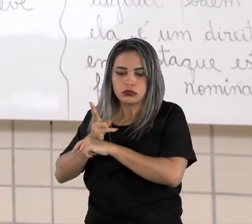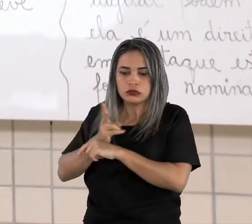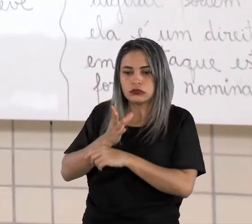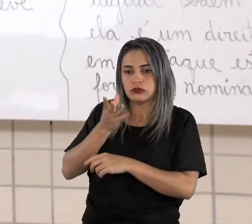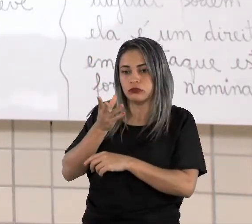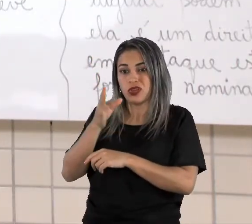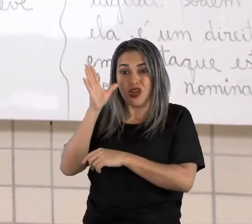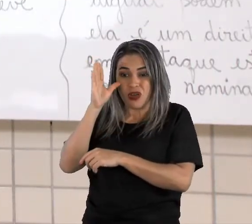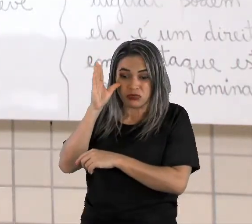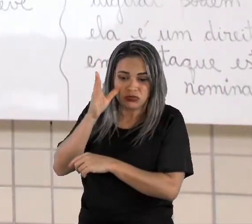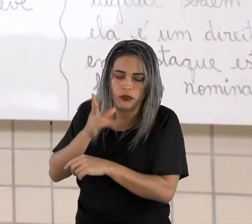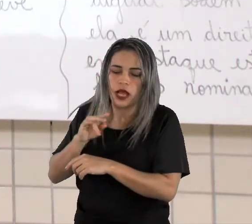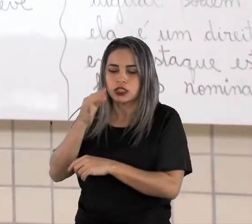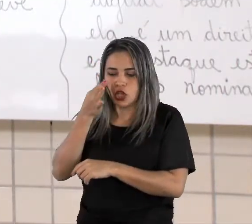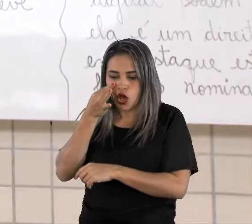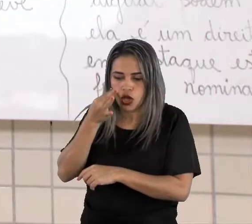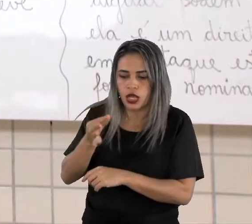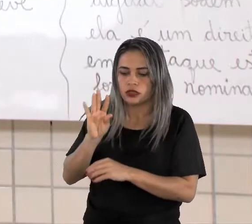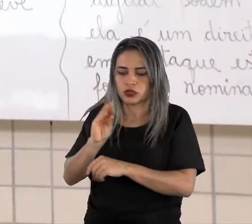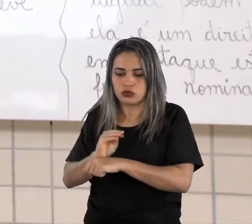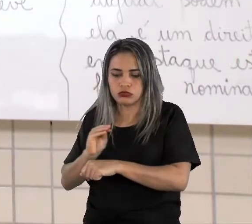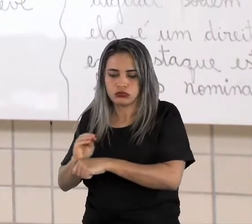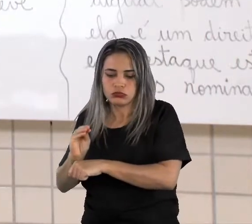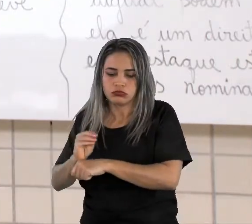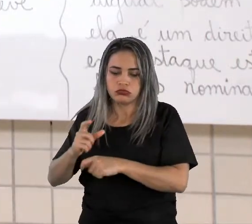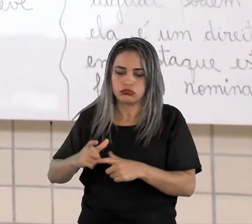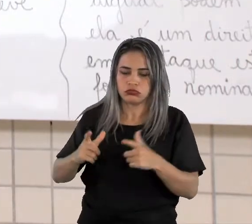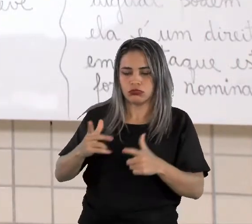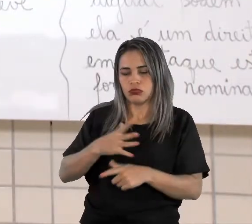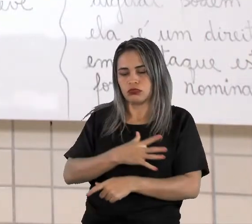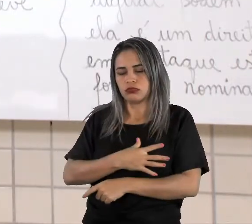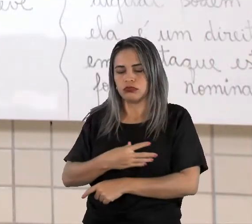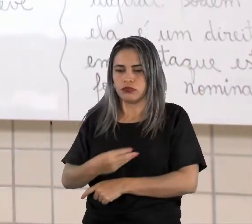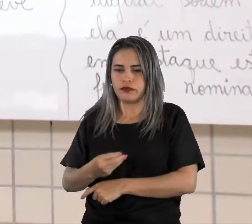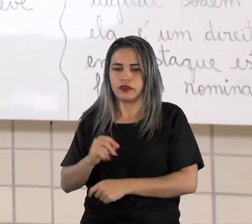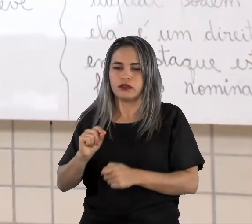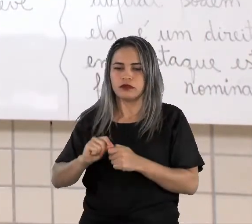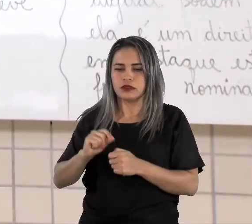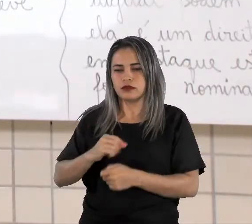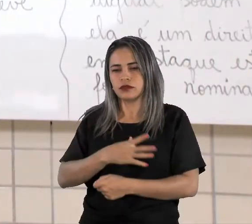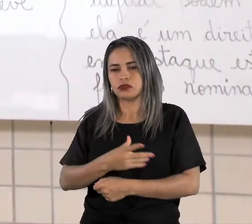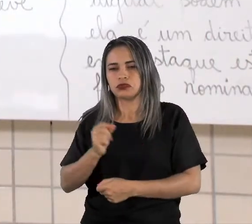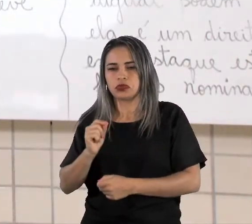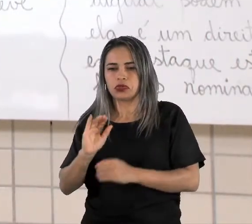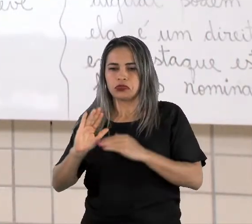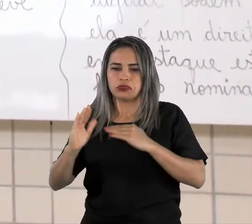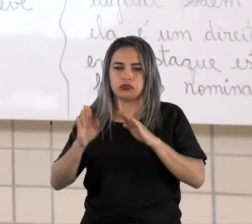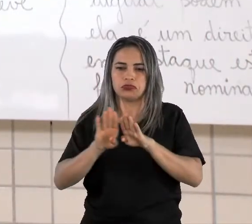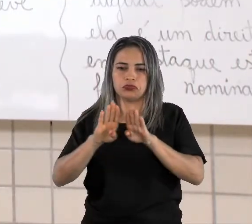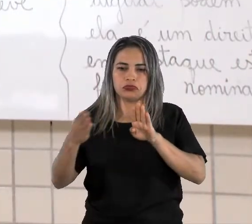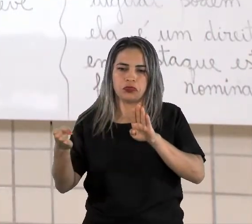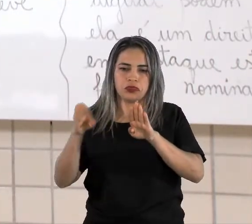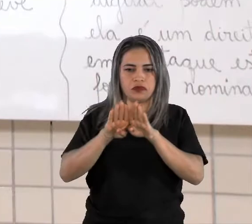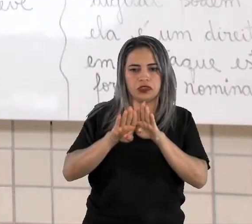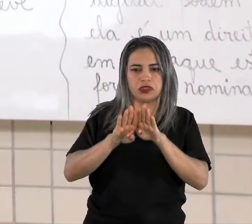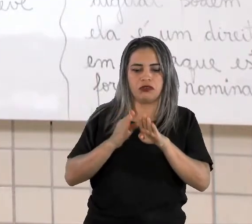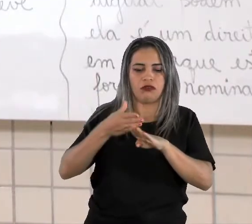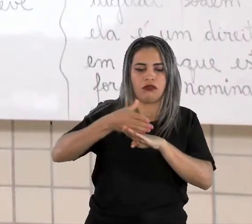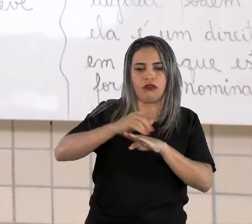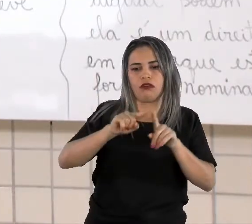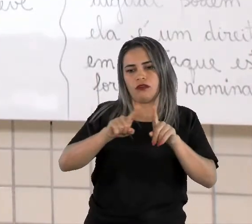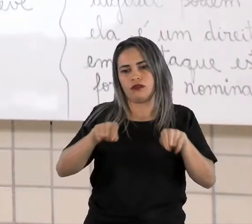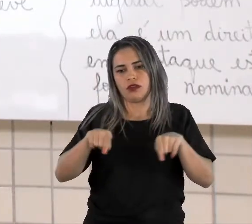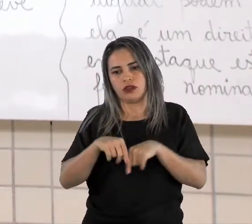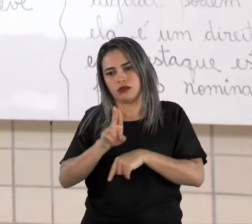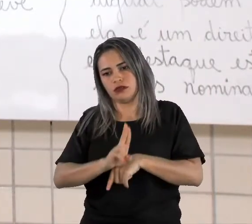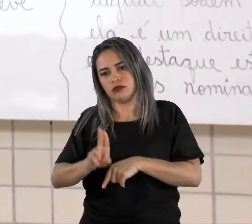espionar, mas olhar, ter um cuidado maior do que o filho está fazendo, né? De porta fechada lá no seu quarto, a